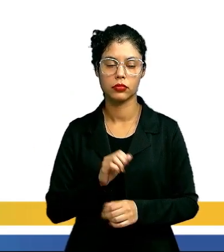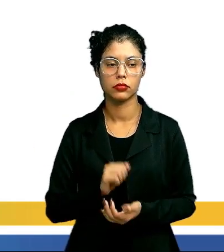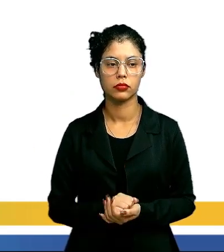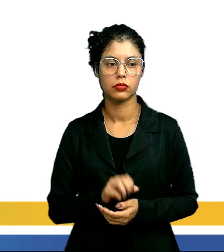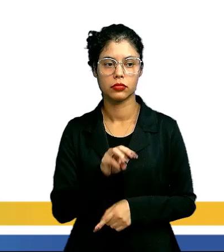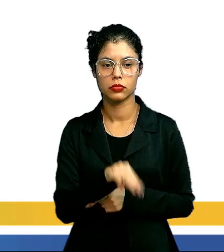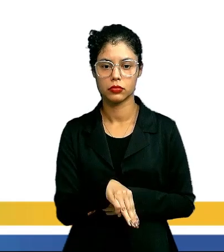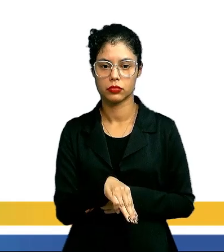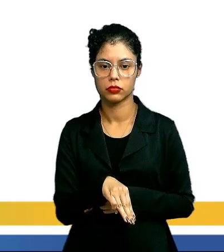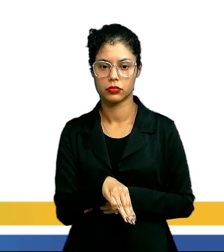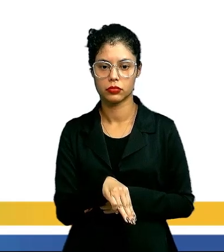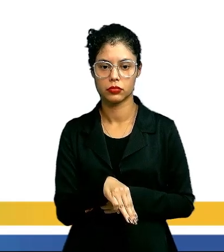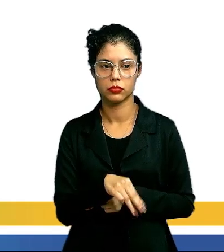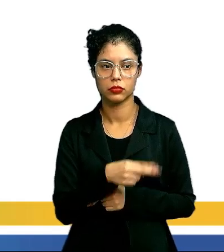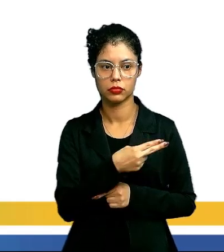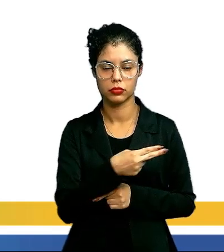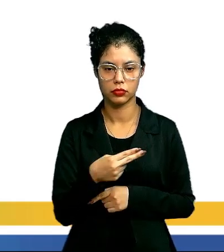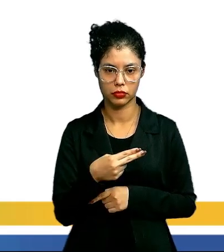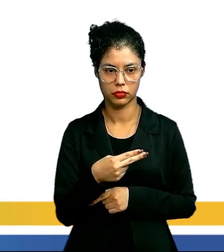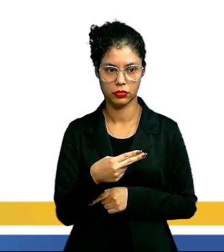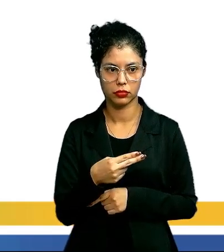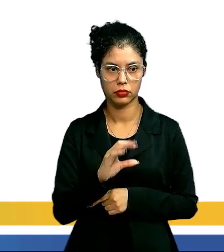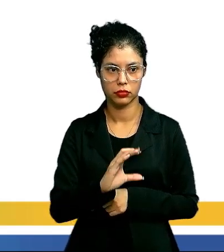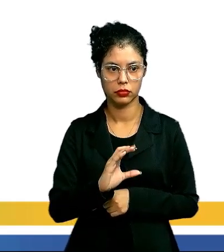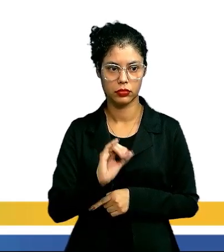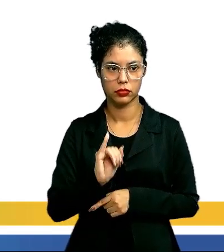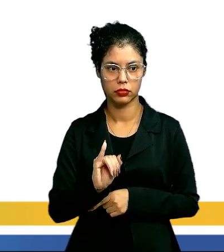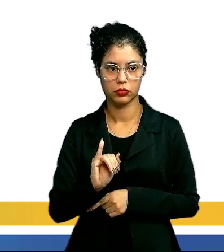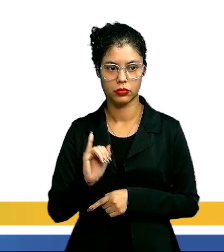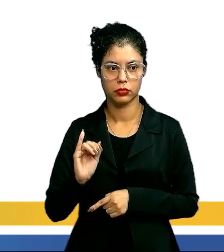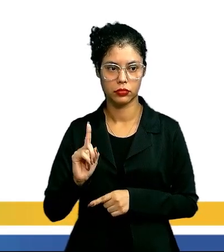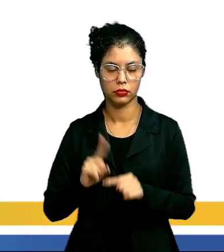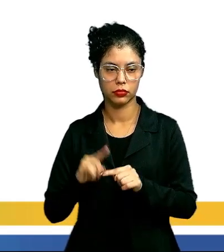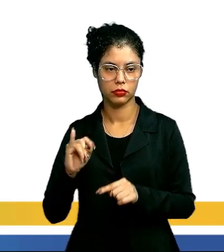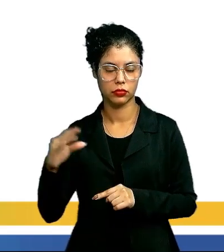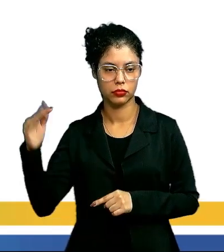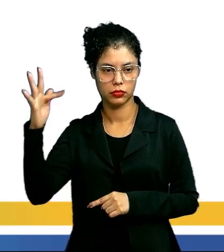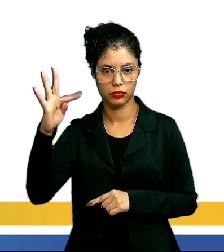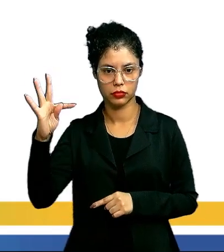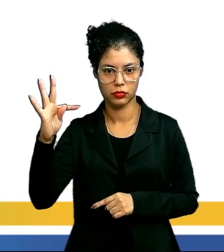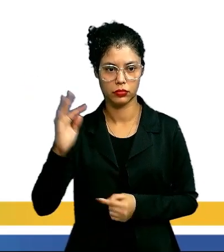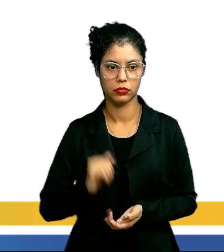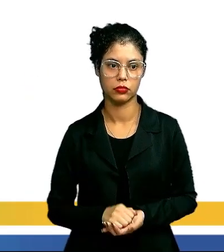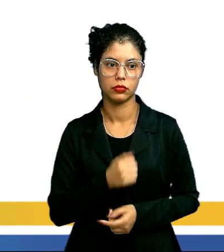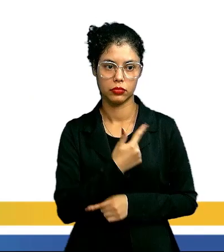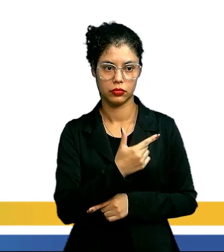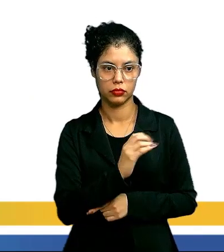Então vamos lá novamente a fórmula 204,02